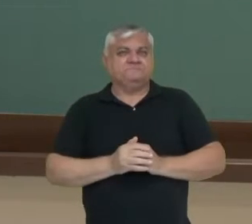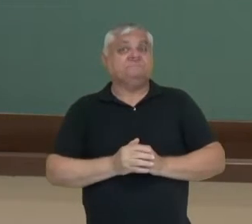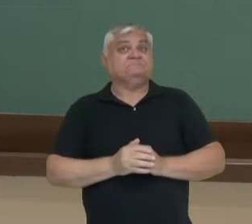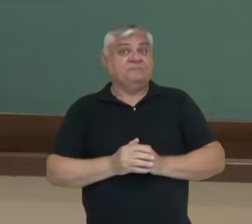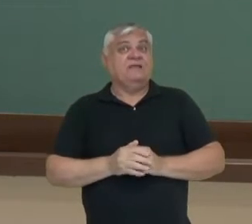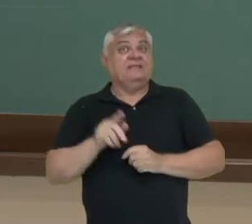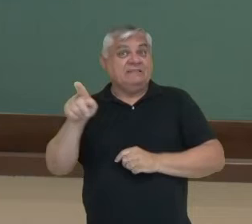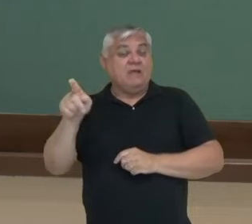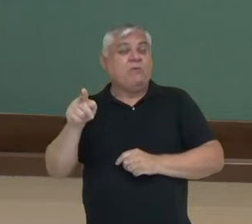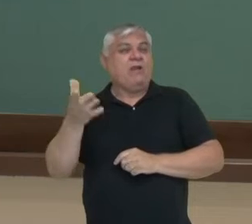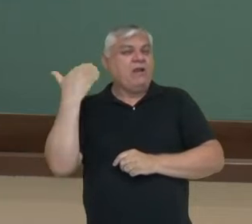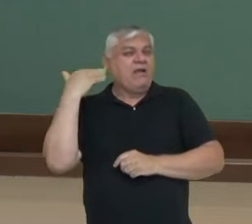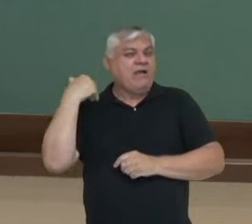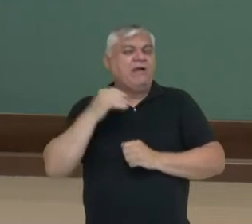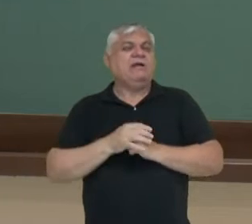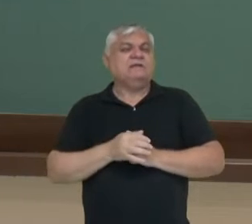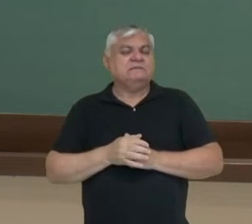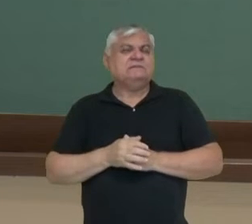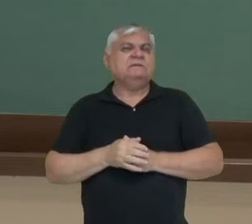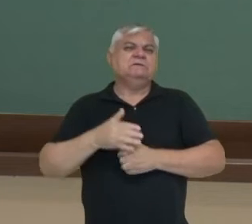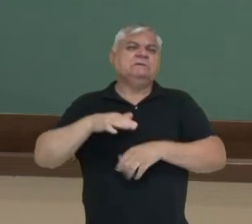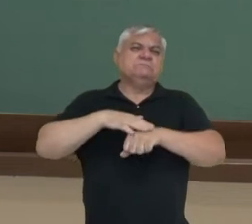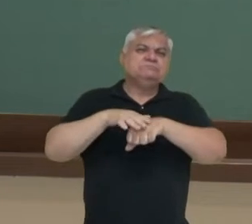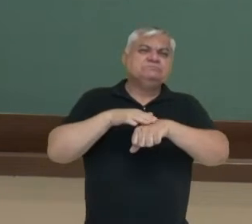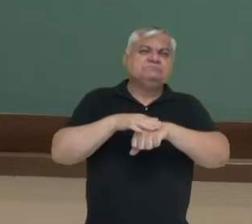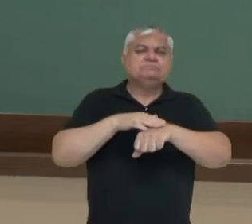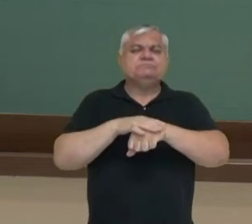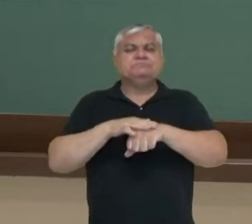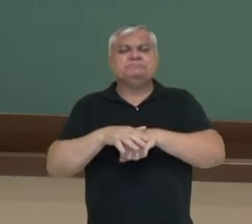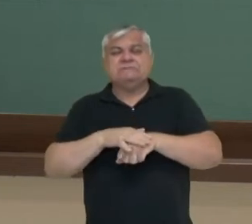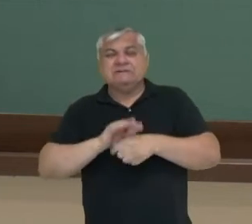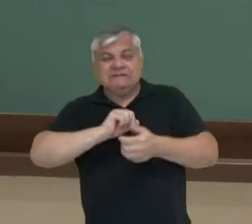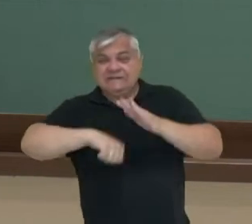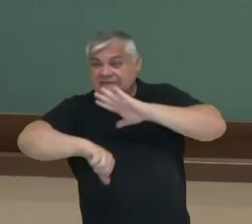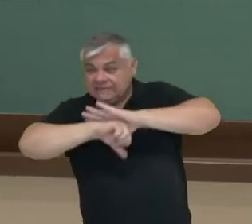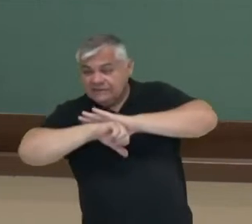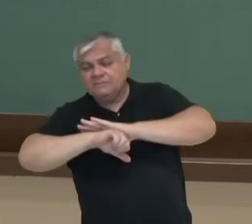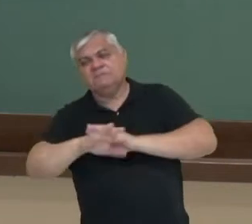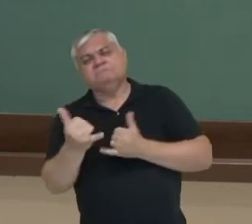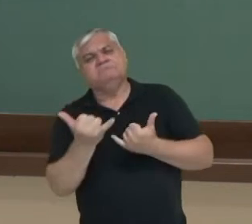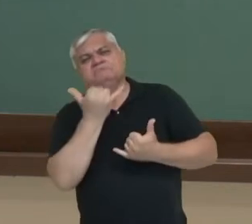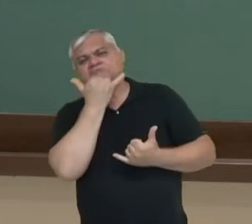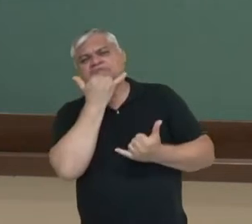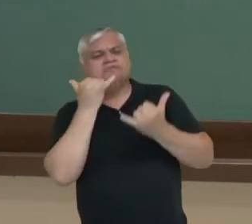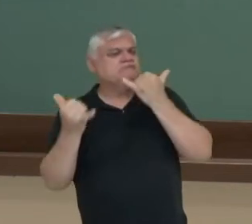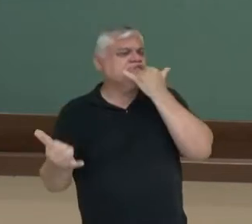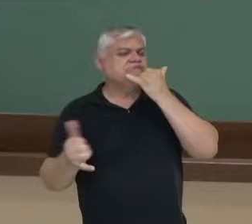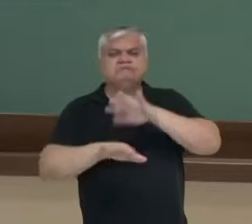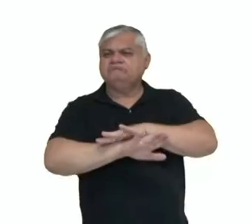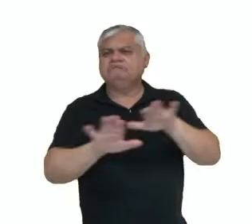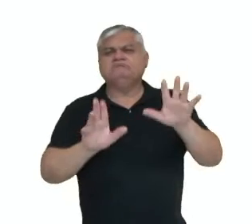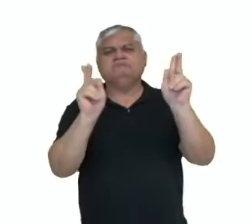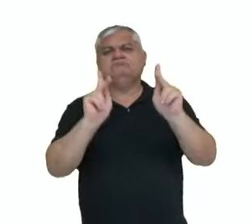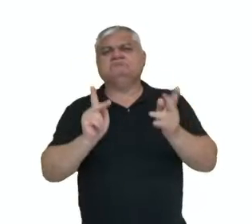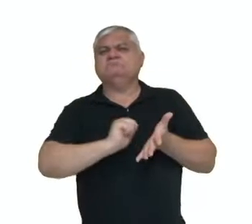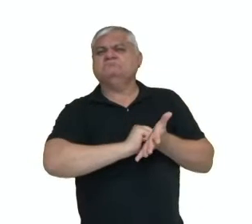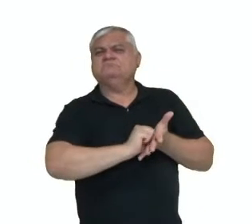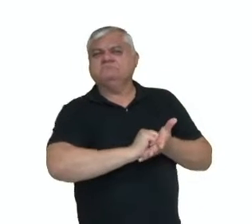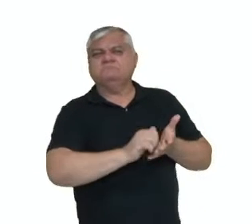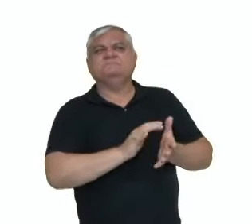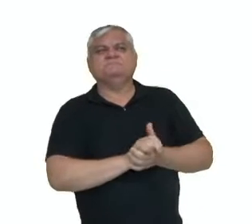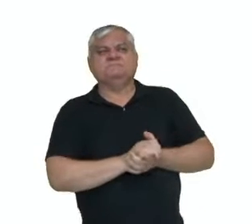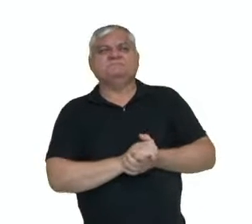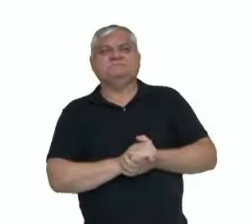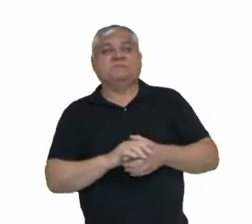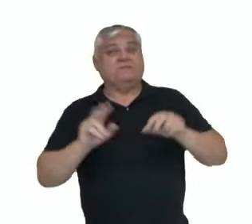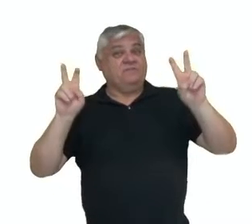levado a cabo na época. Justamente essa ideia do perdão amplo, geral e irrestrito. E aqui eu trago uma frase para vocês